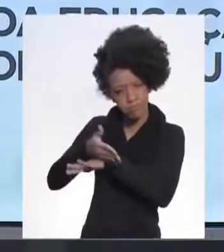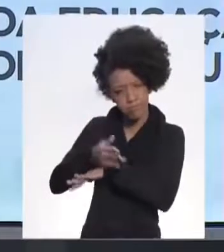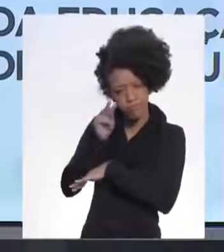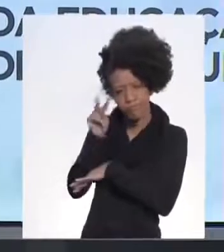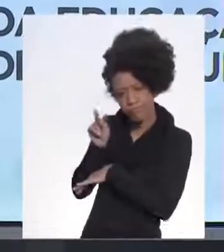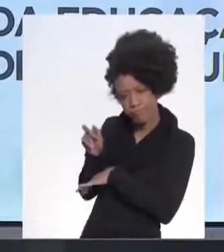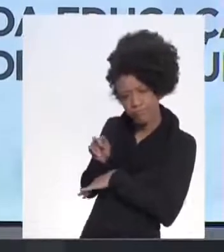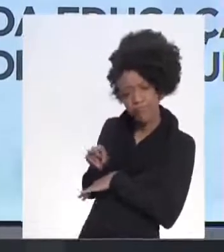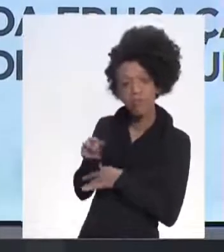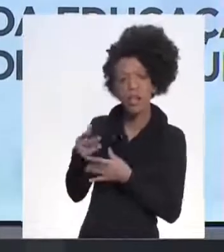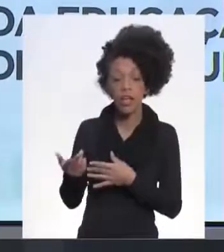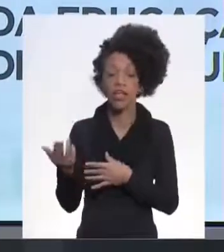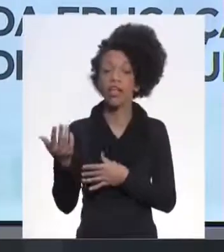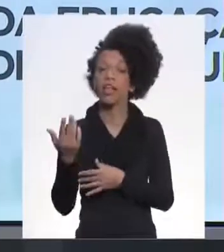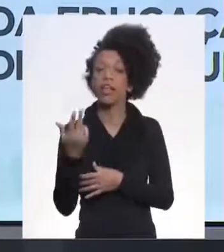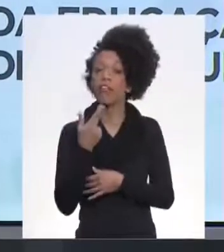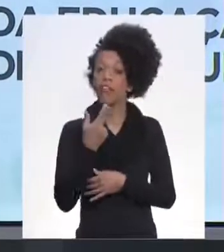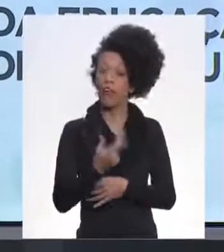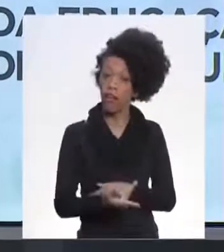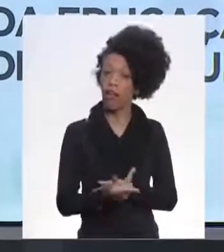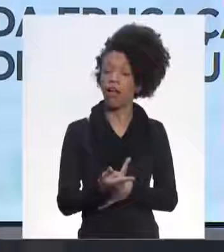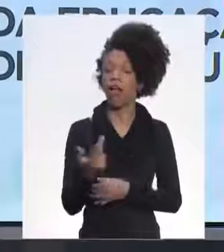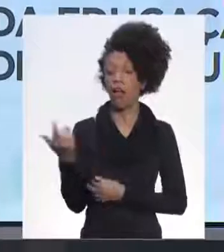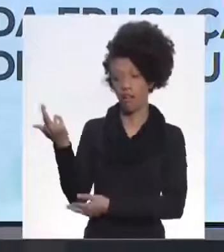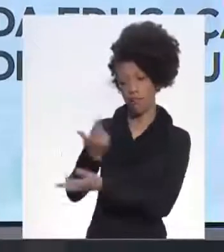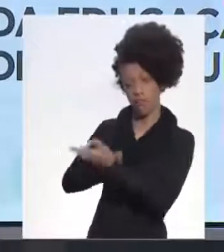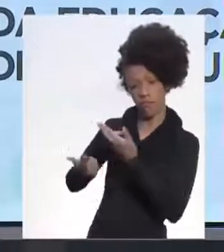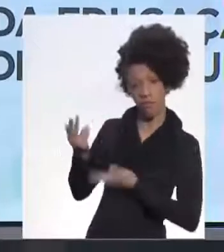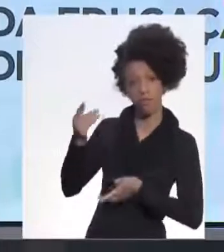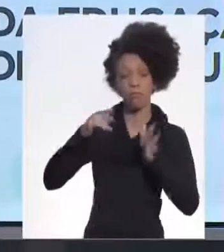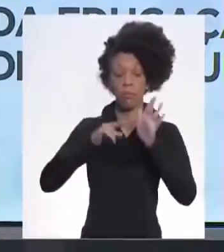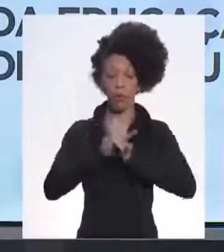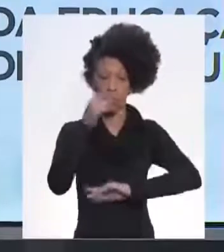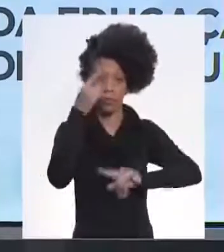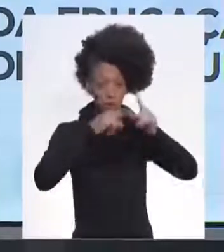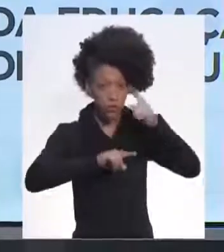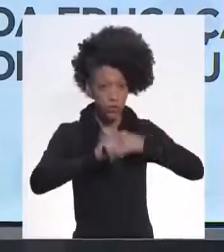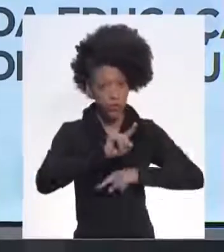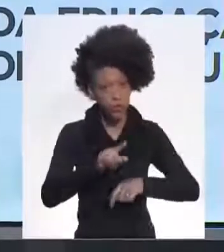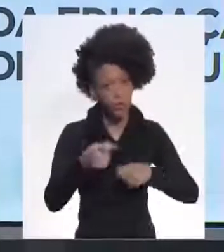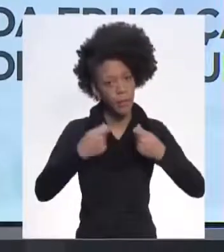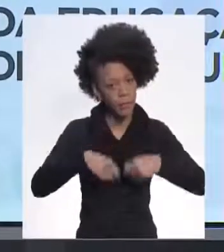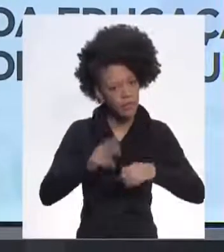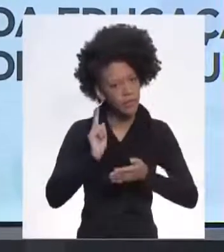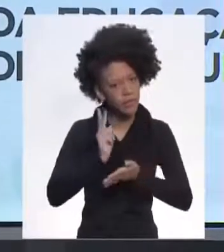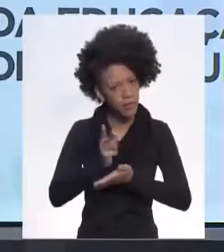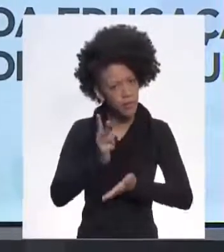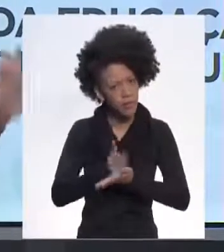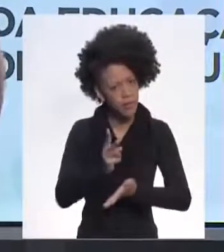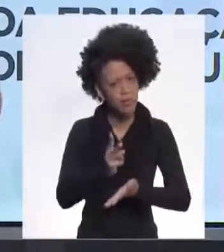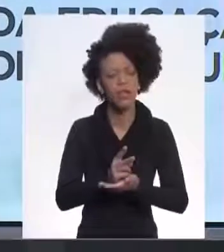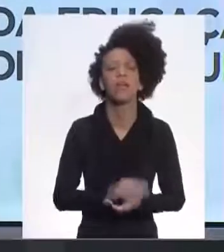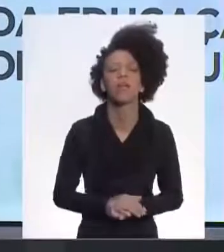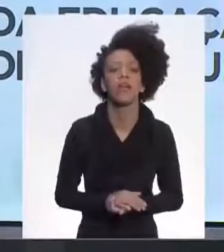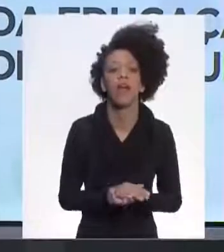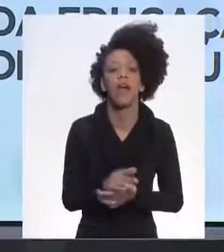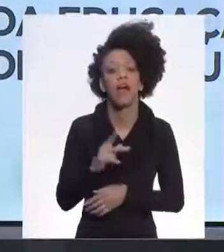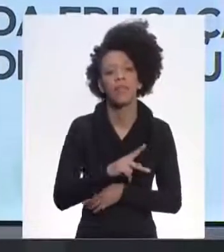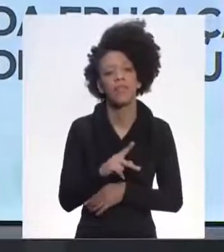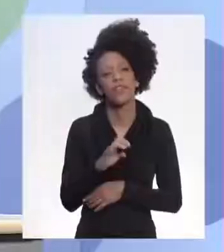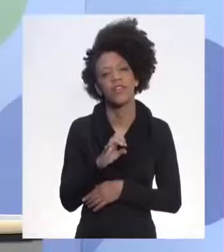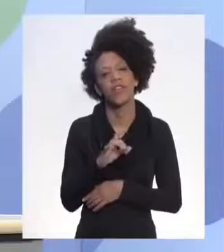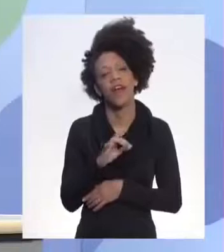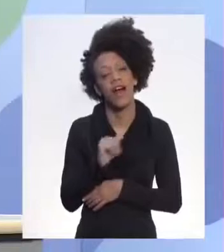e falar as suas perguntas e, claro, suas respostas, que nós precisamos de vocês sempre nas respostas no chat, professora